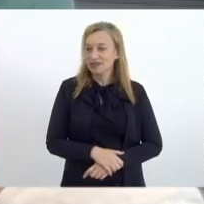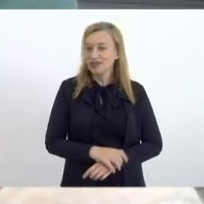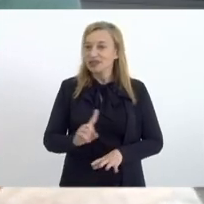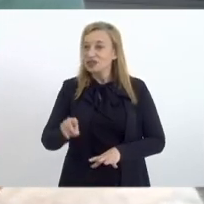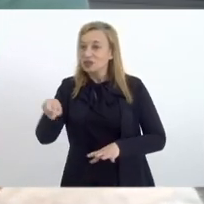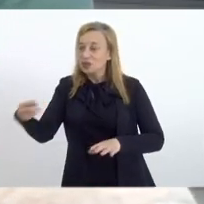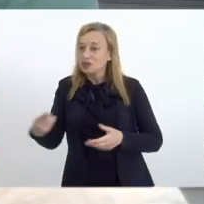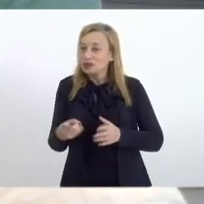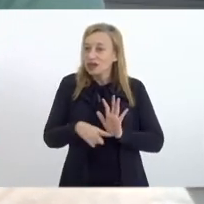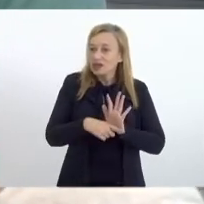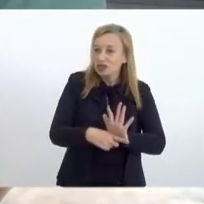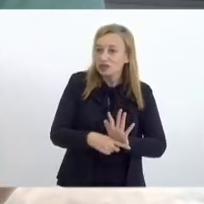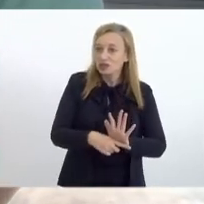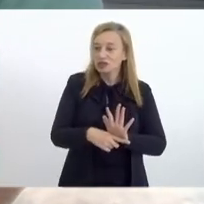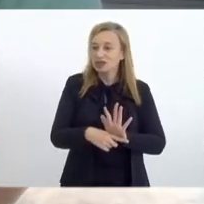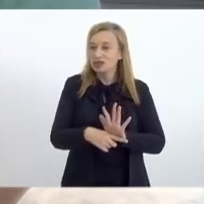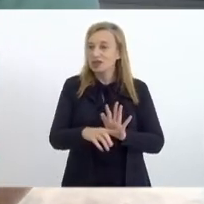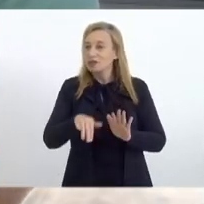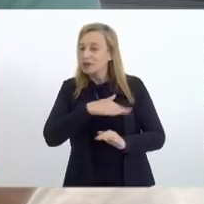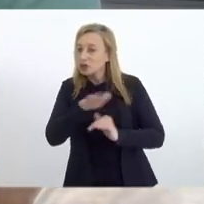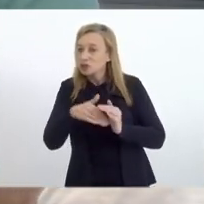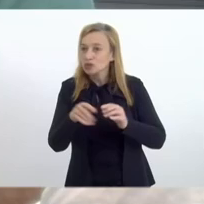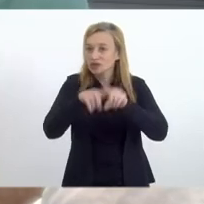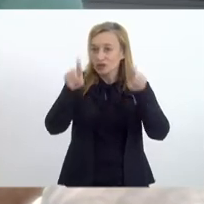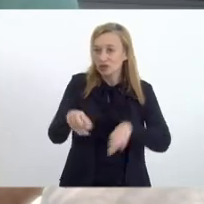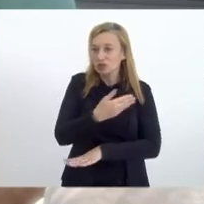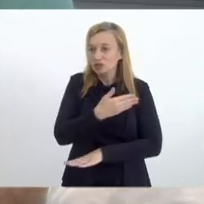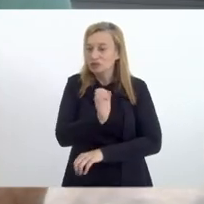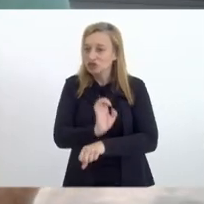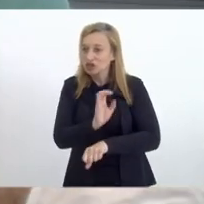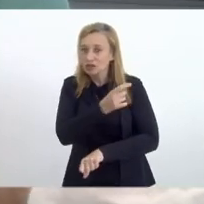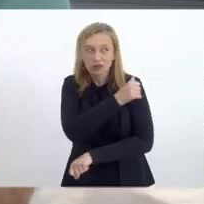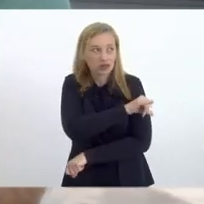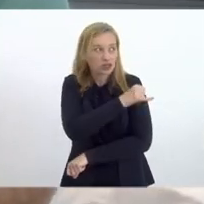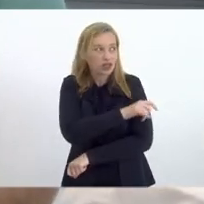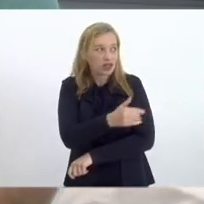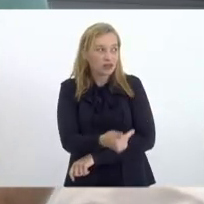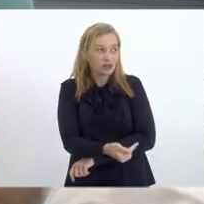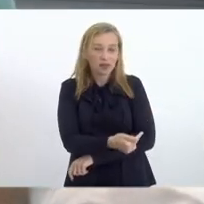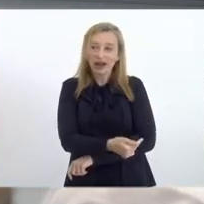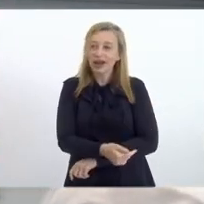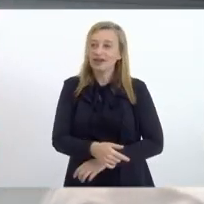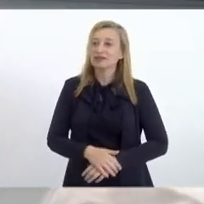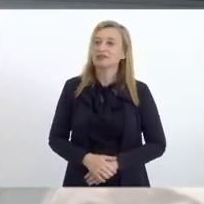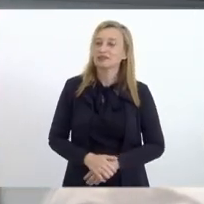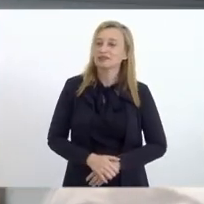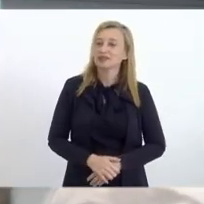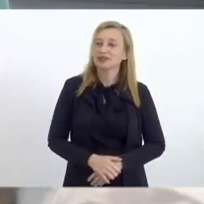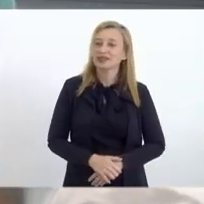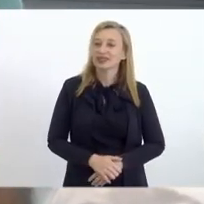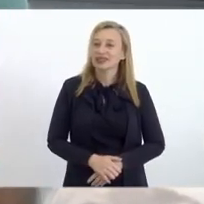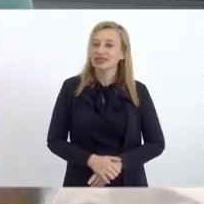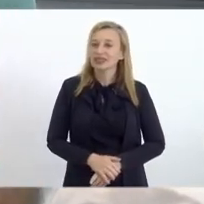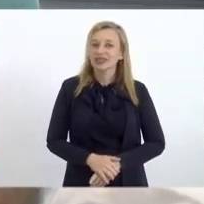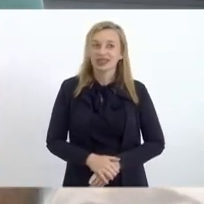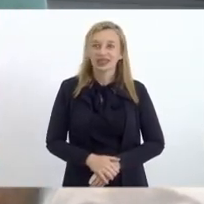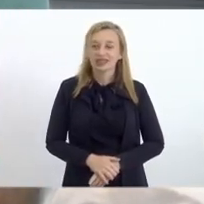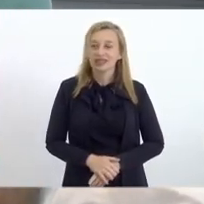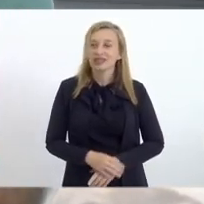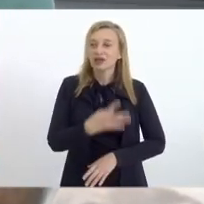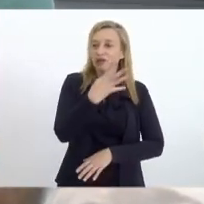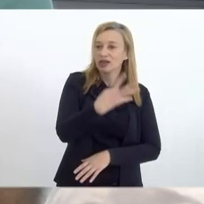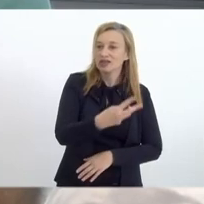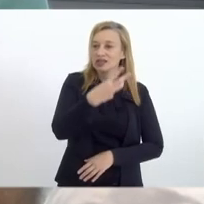outros benefícios previdenciários para todos os servidores do Estado do Rio de Janeiro. Atualmente, atendemos a um público de